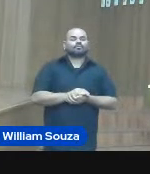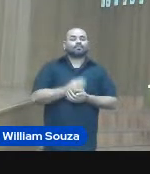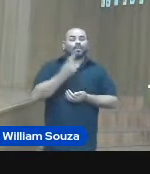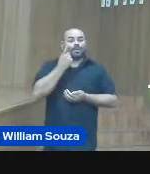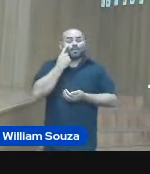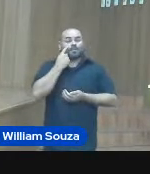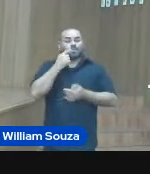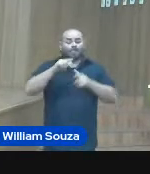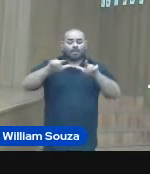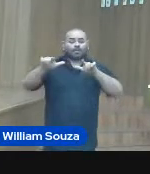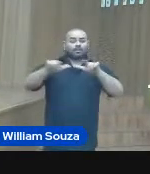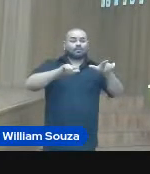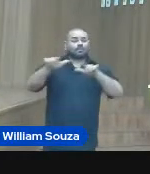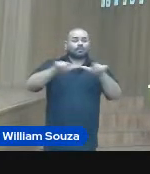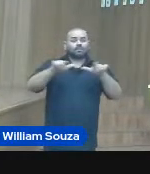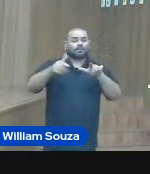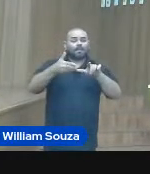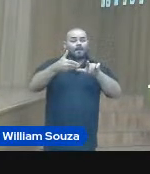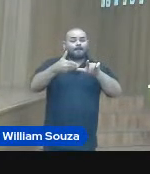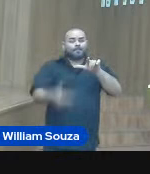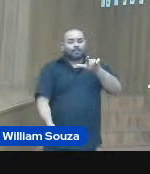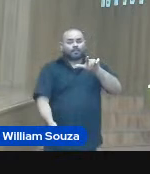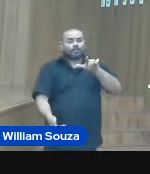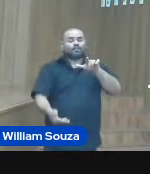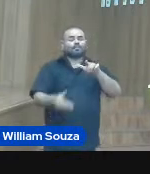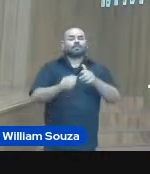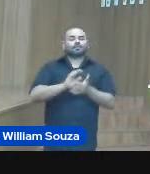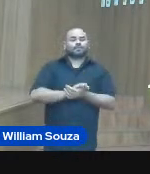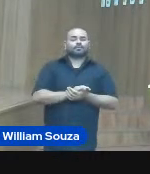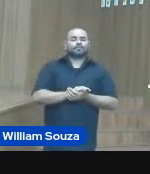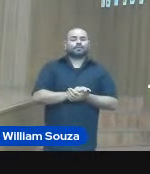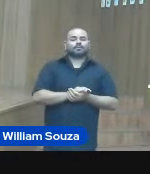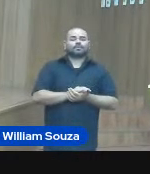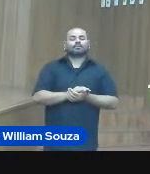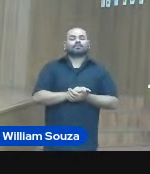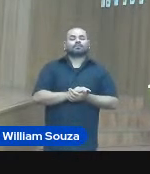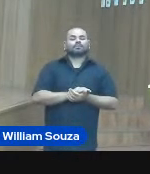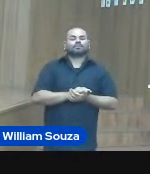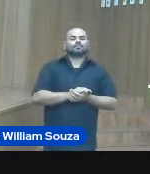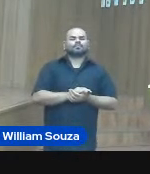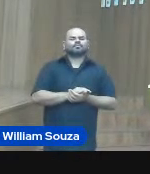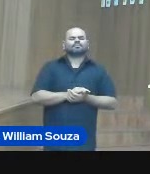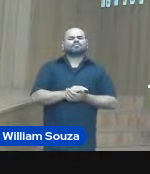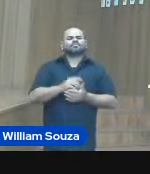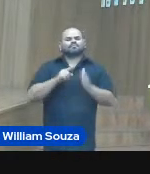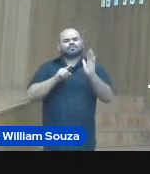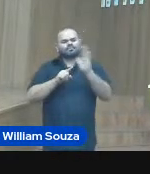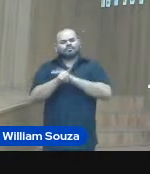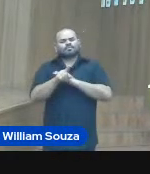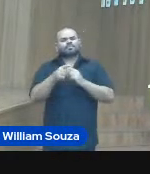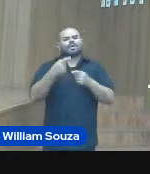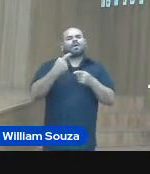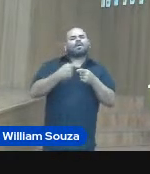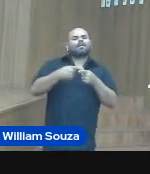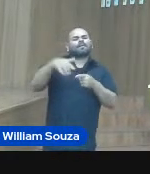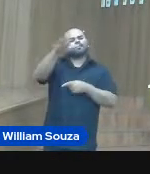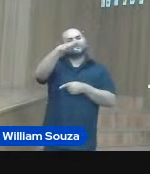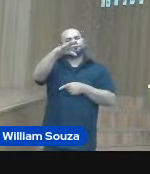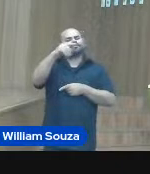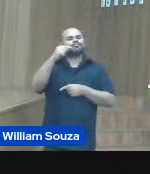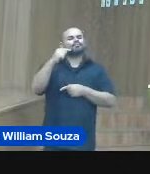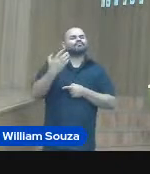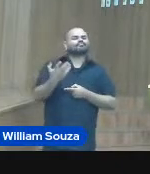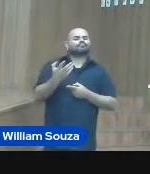despenca durante a Segunda Guerra Mundial. Aí eu queria perguntar para vocês, por que vocês acham, queridos e queridas que me